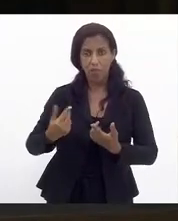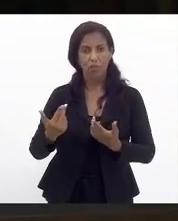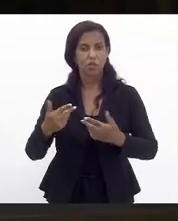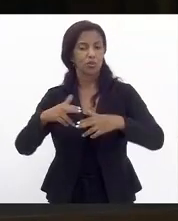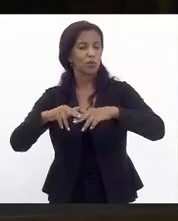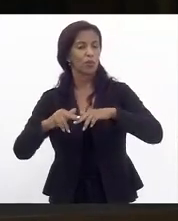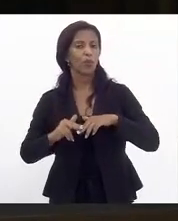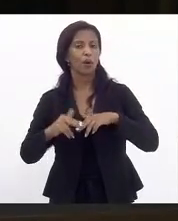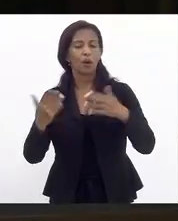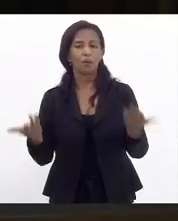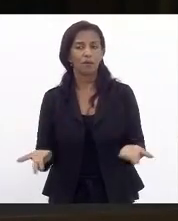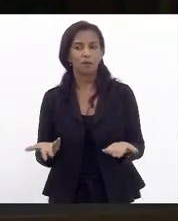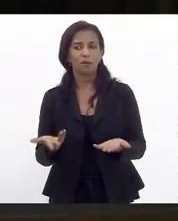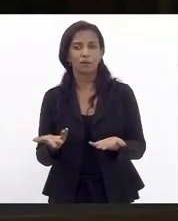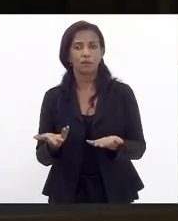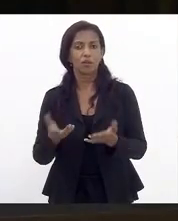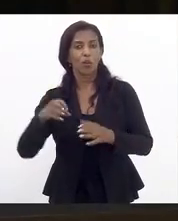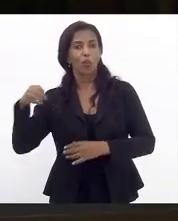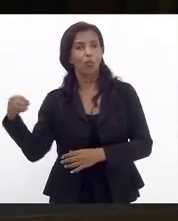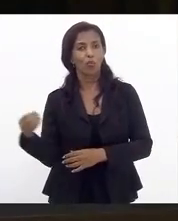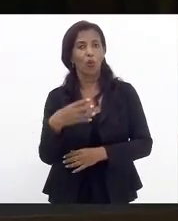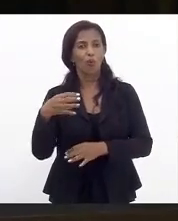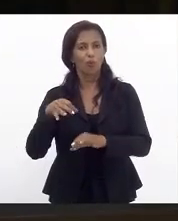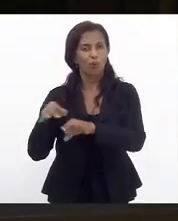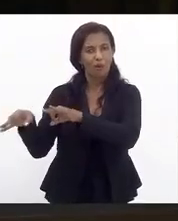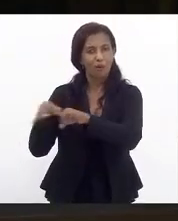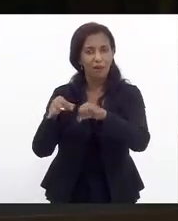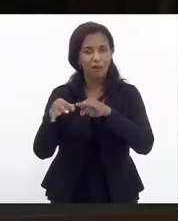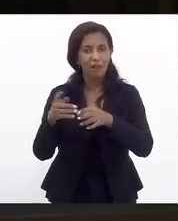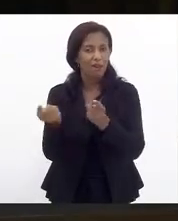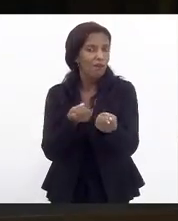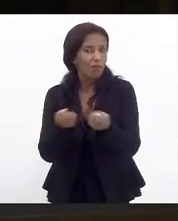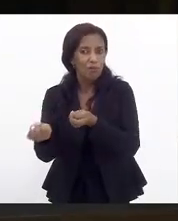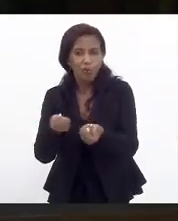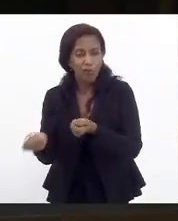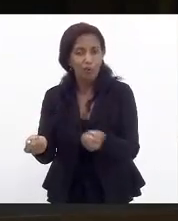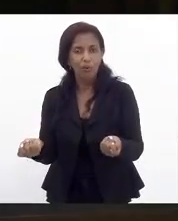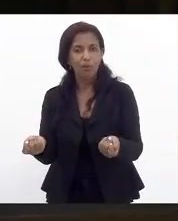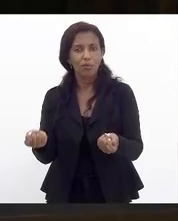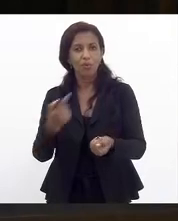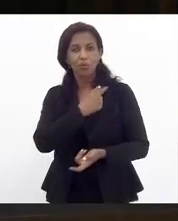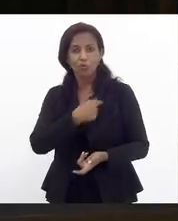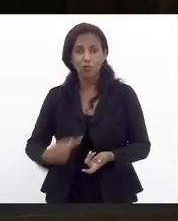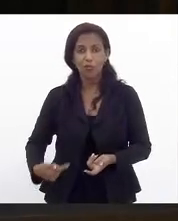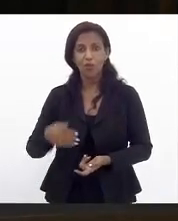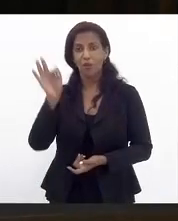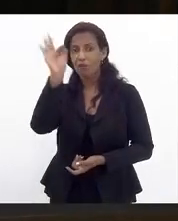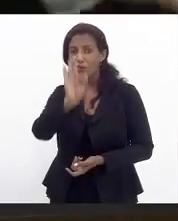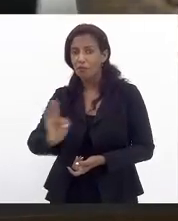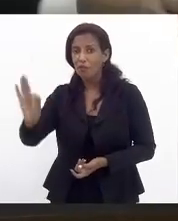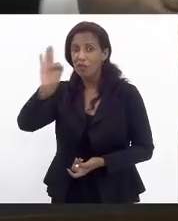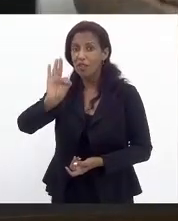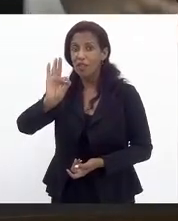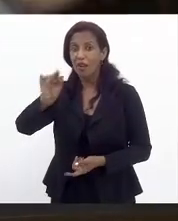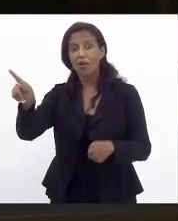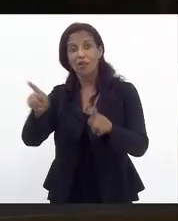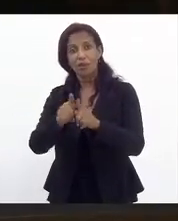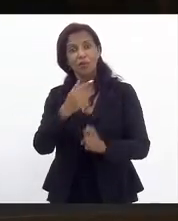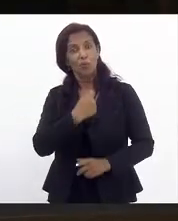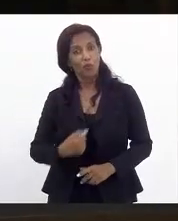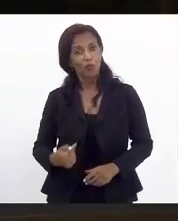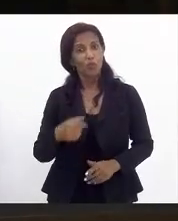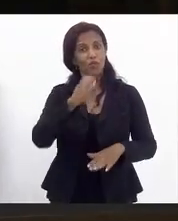uma por um novo plano econômico dos governos Federal e governo estadual